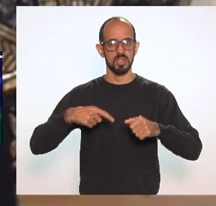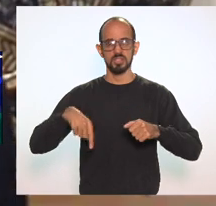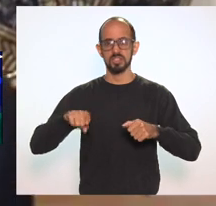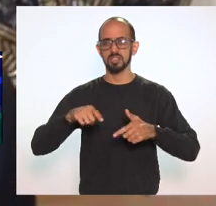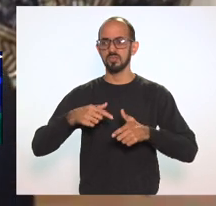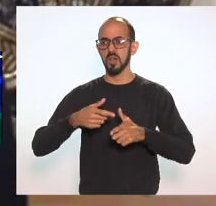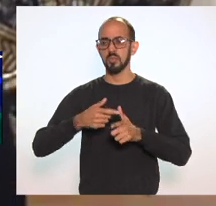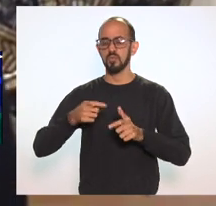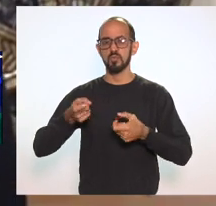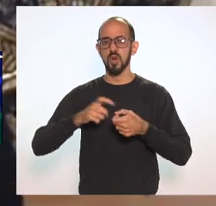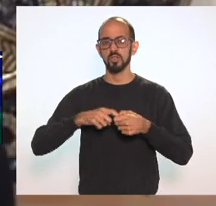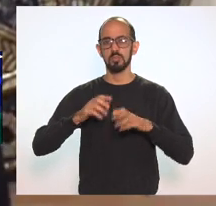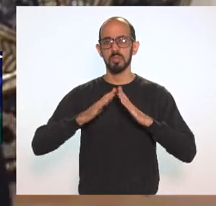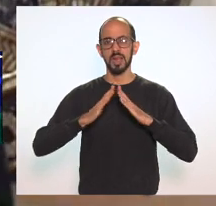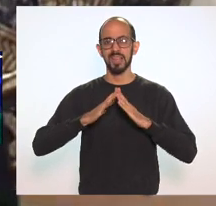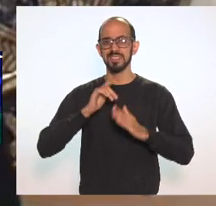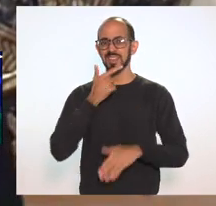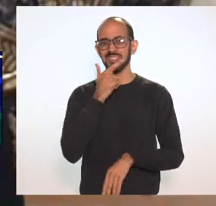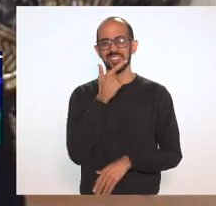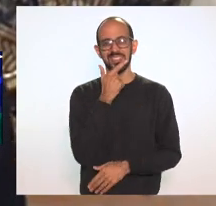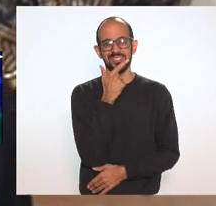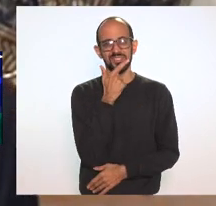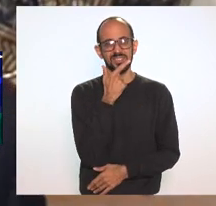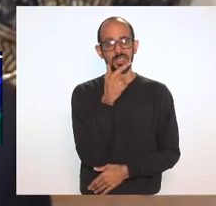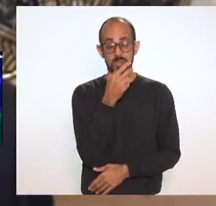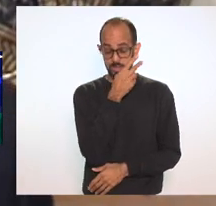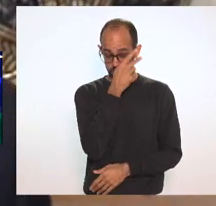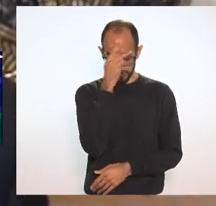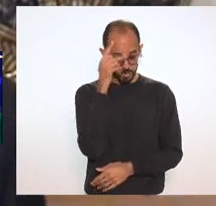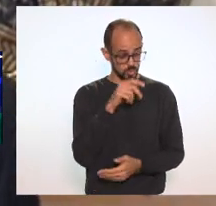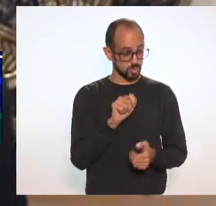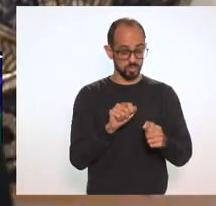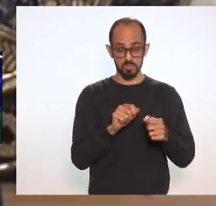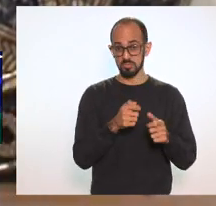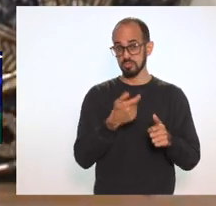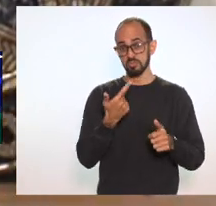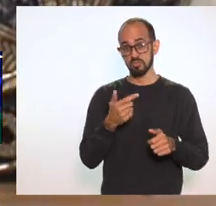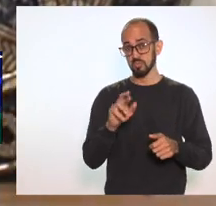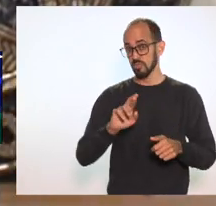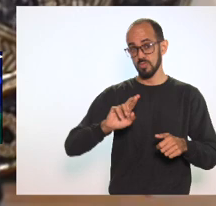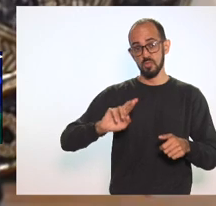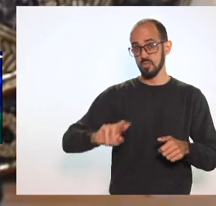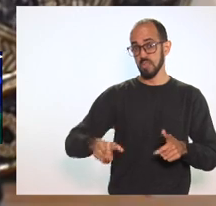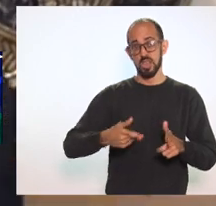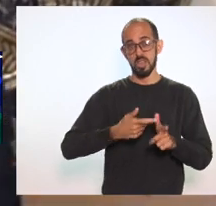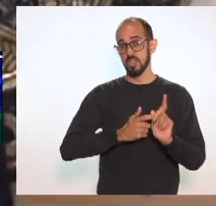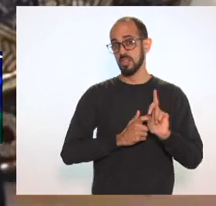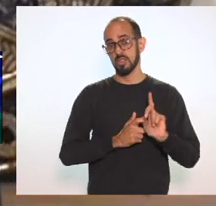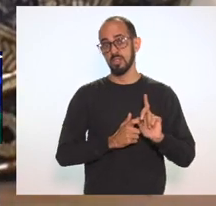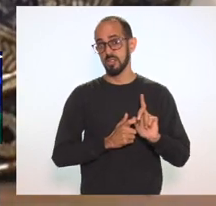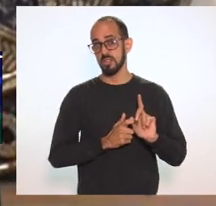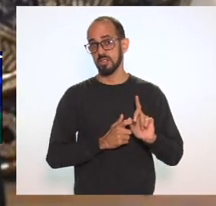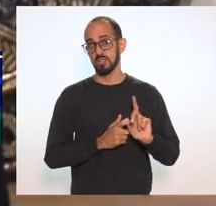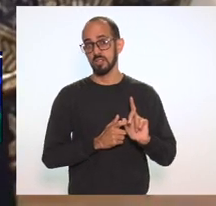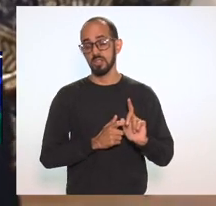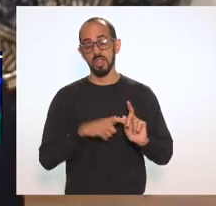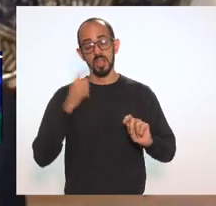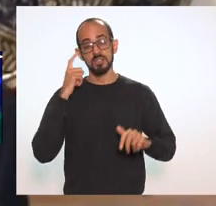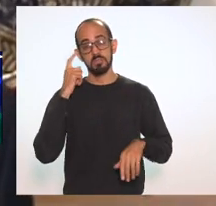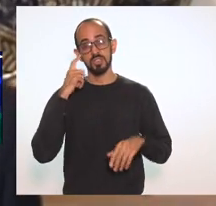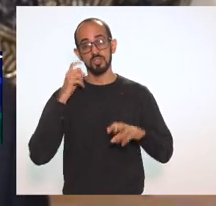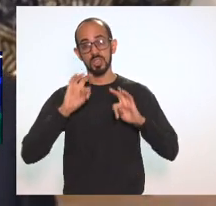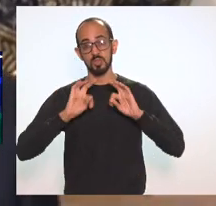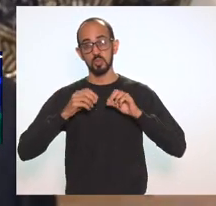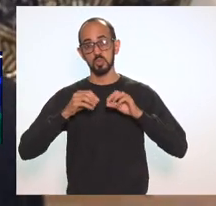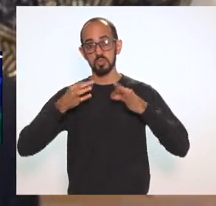volta as suas casas lindo essas pessoas não são finalizadas as pessoas acham que tá tudo certo as pessoas